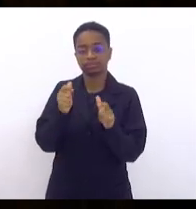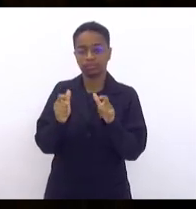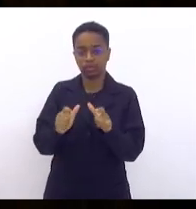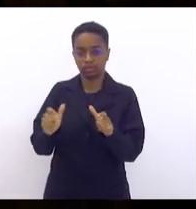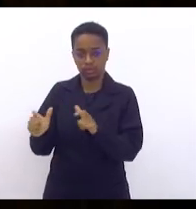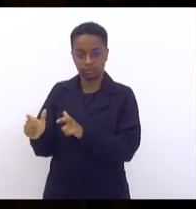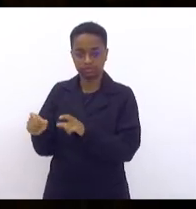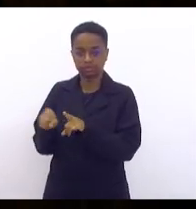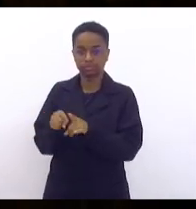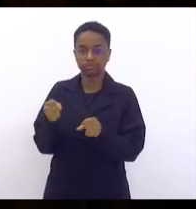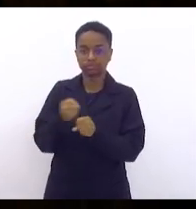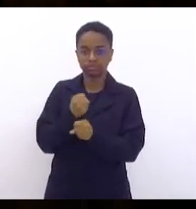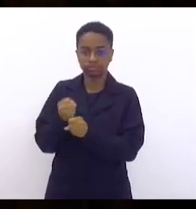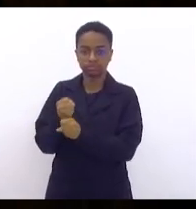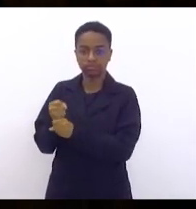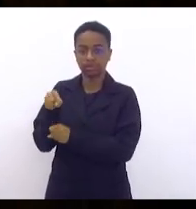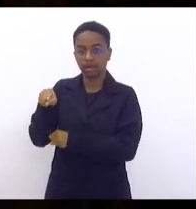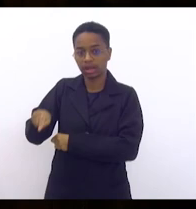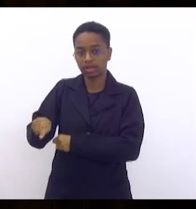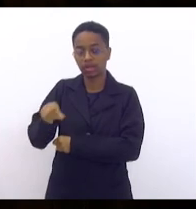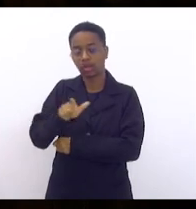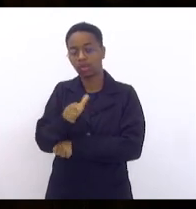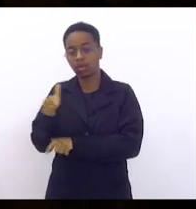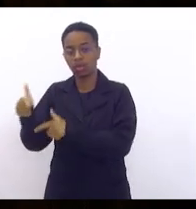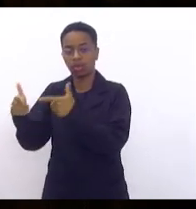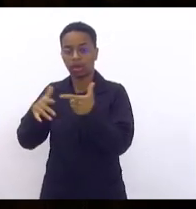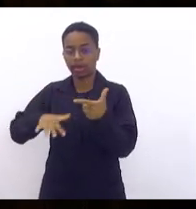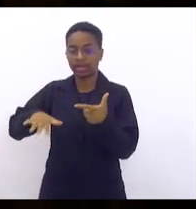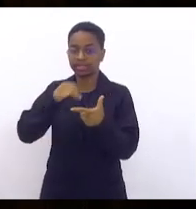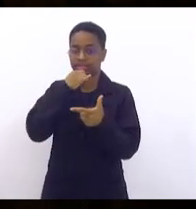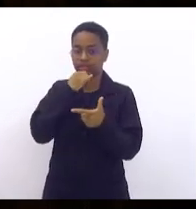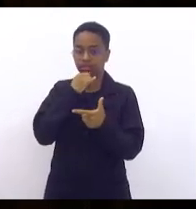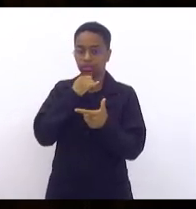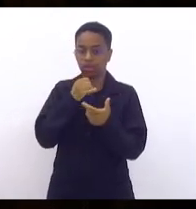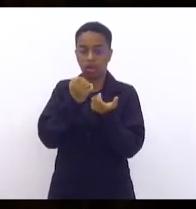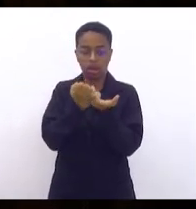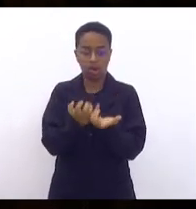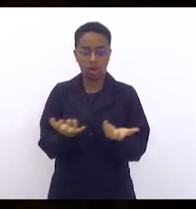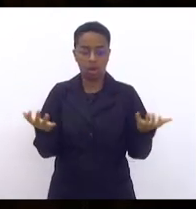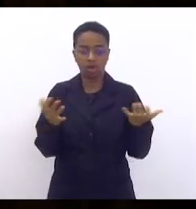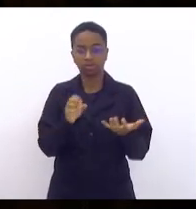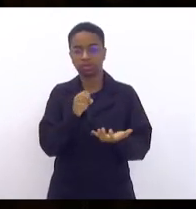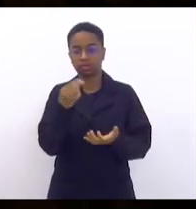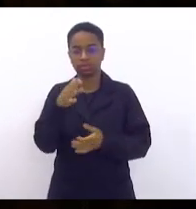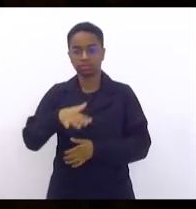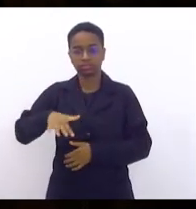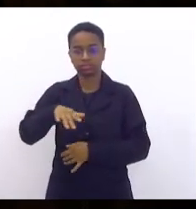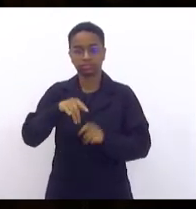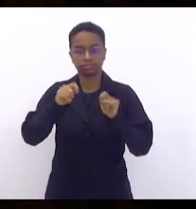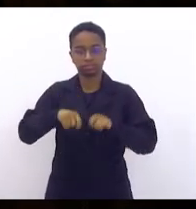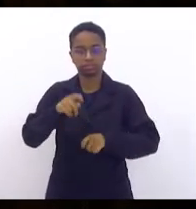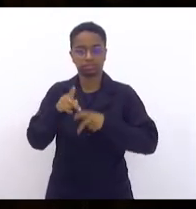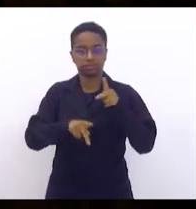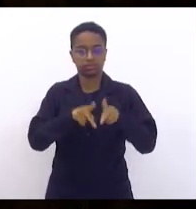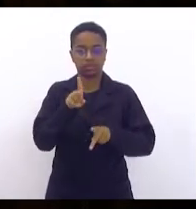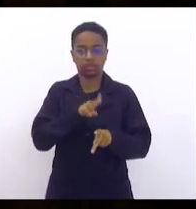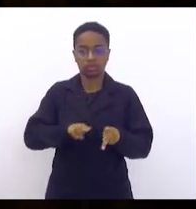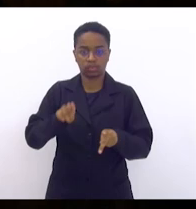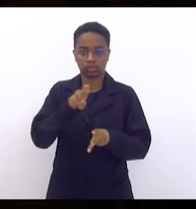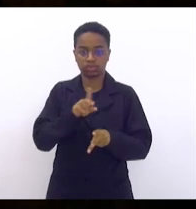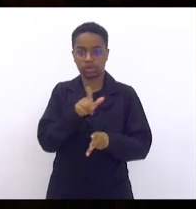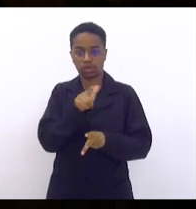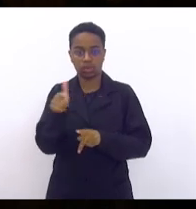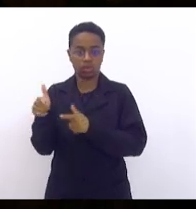é construir a partir desses espaços outras áreas como hortas e áreas que a população possa utilizar É para outros